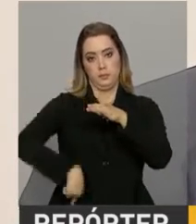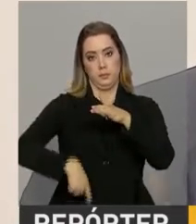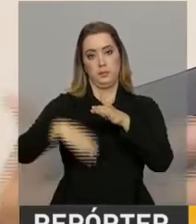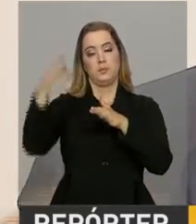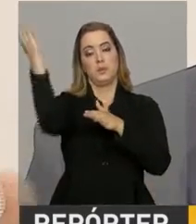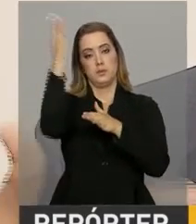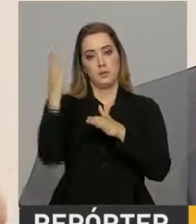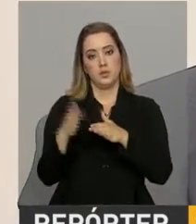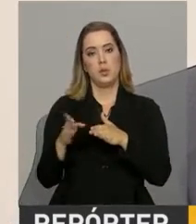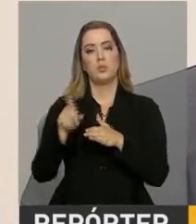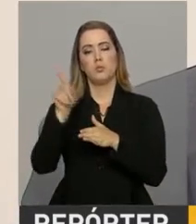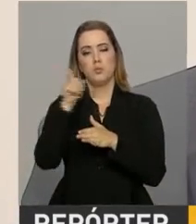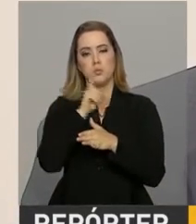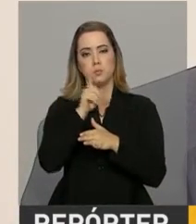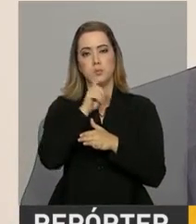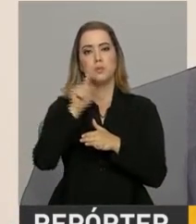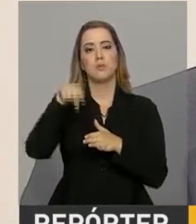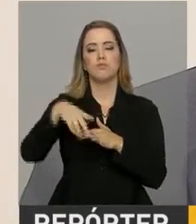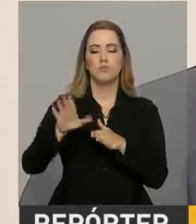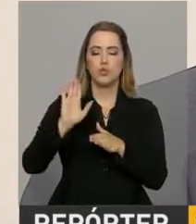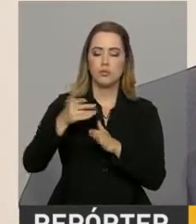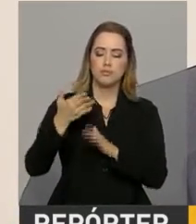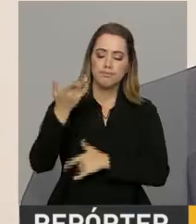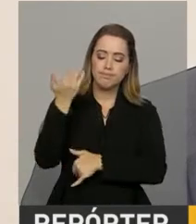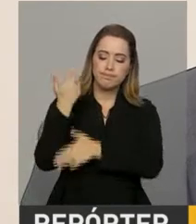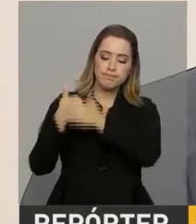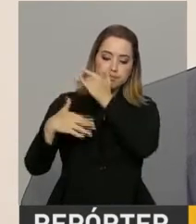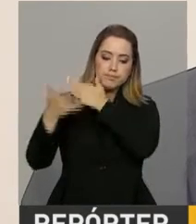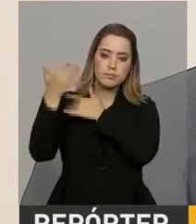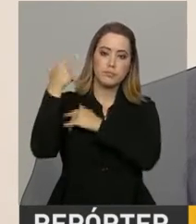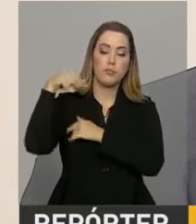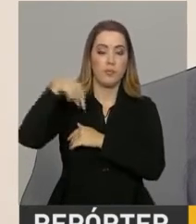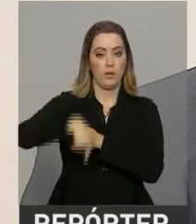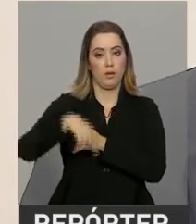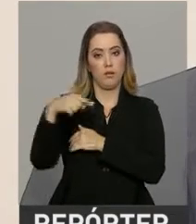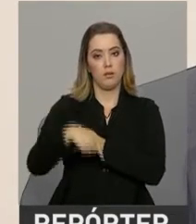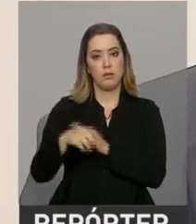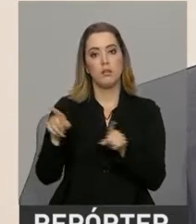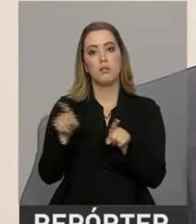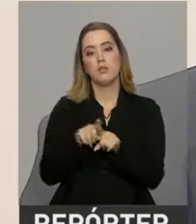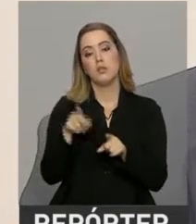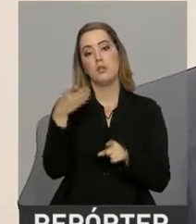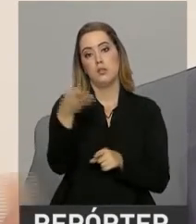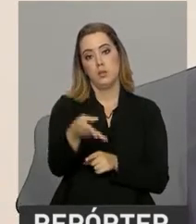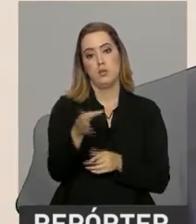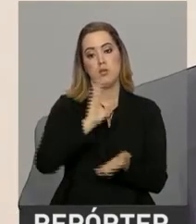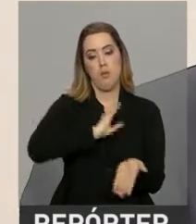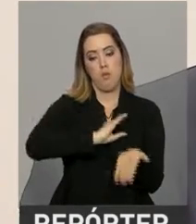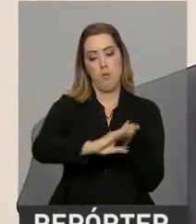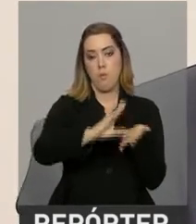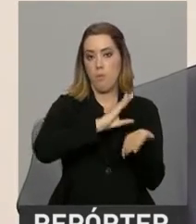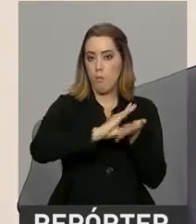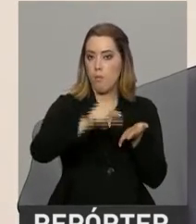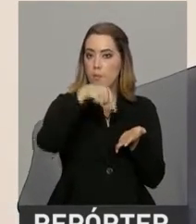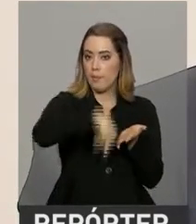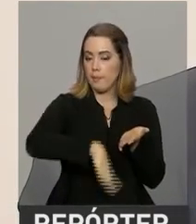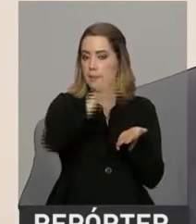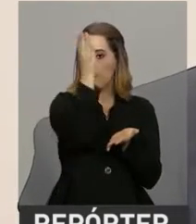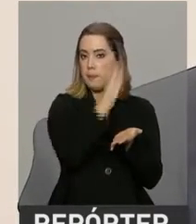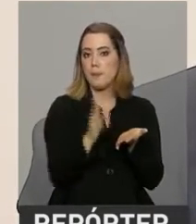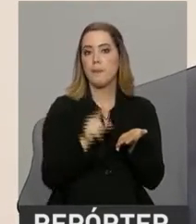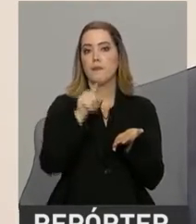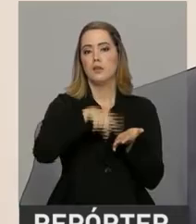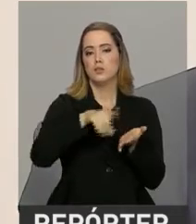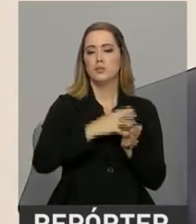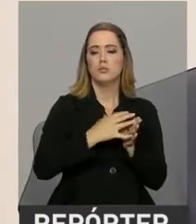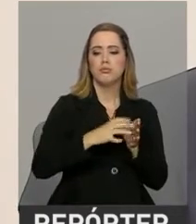tem uma antiguidade muito maior há muito mais tempo elas estão instaladas aqui eo investimento é muito